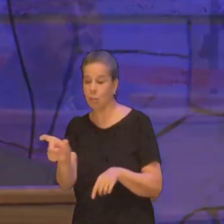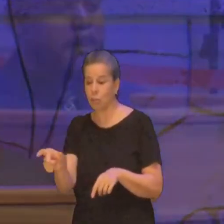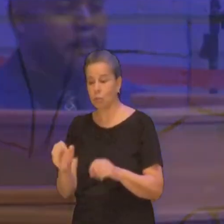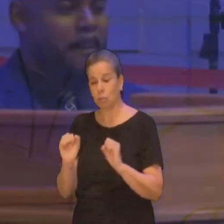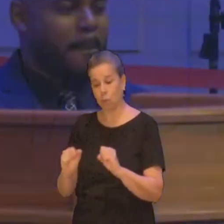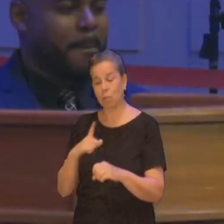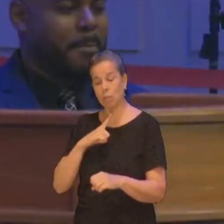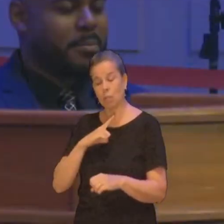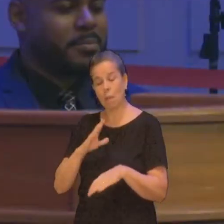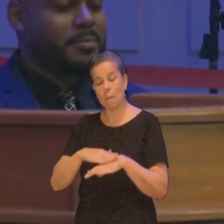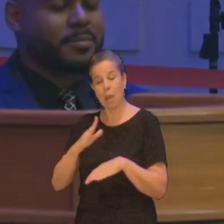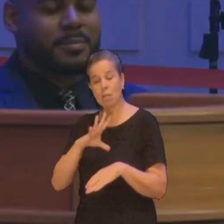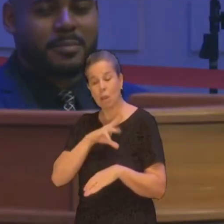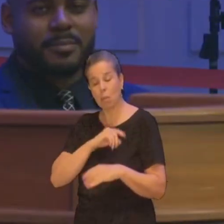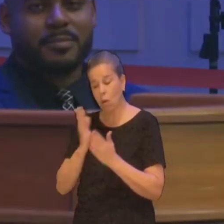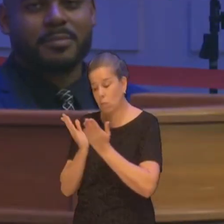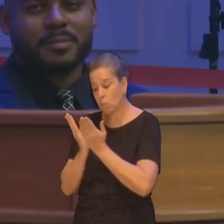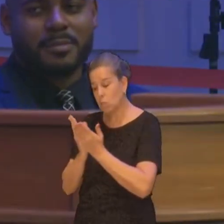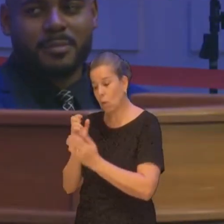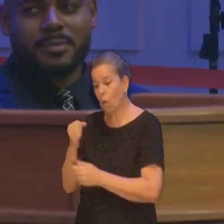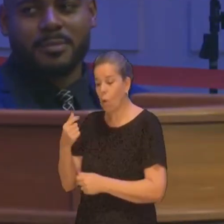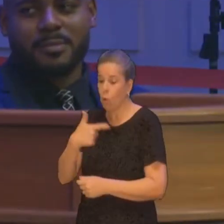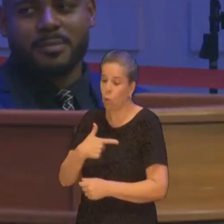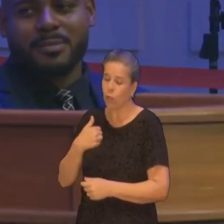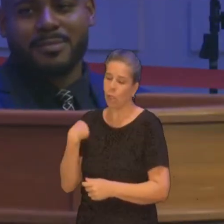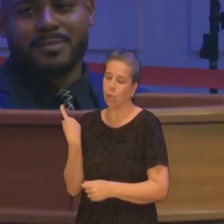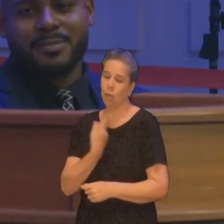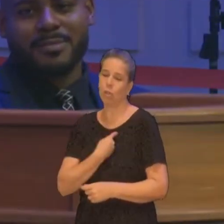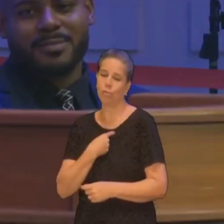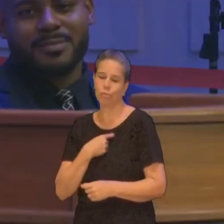nosso. Nós que estamos aqui, vindo à igreja.